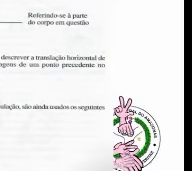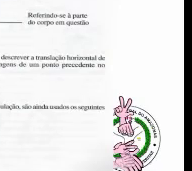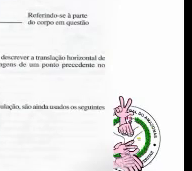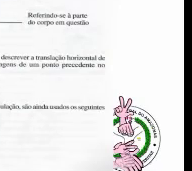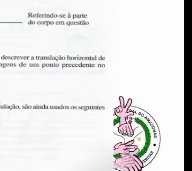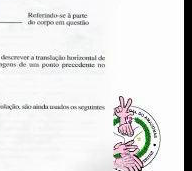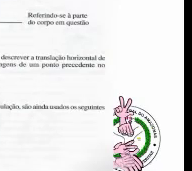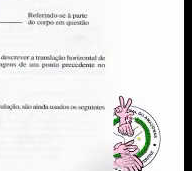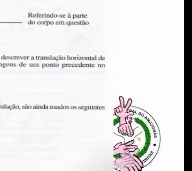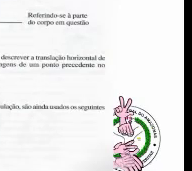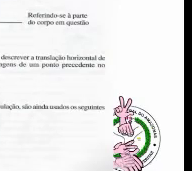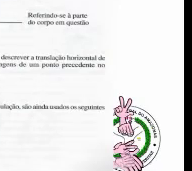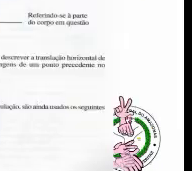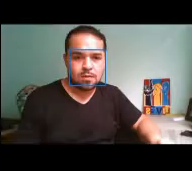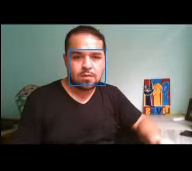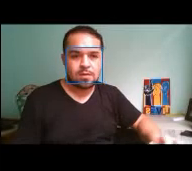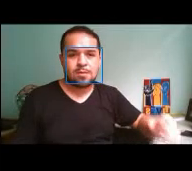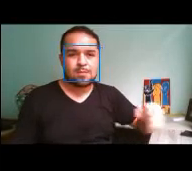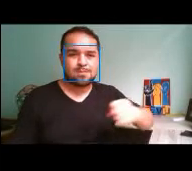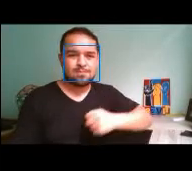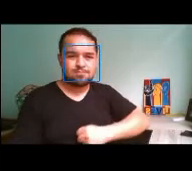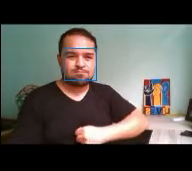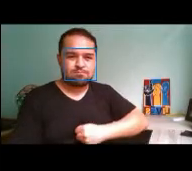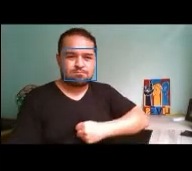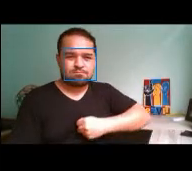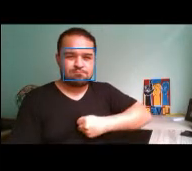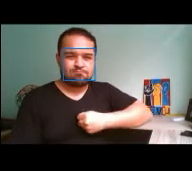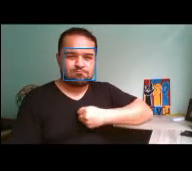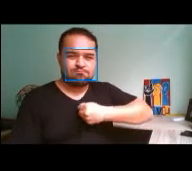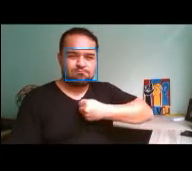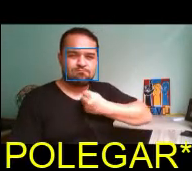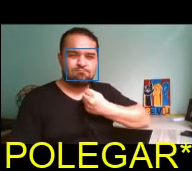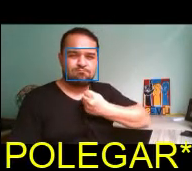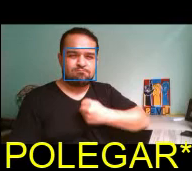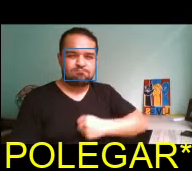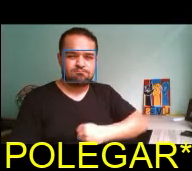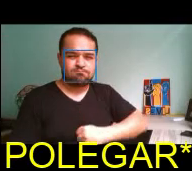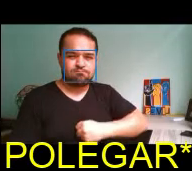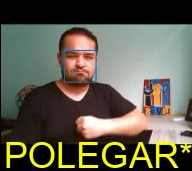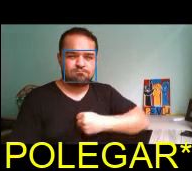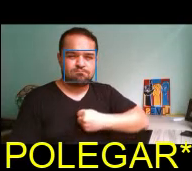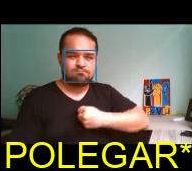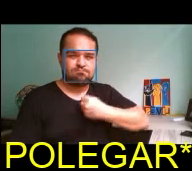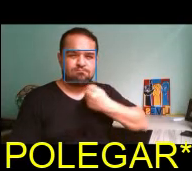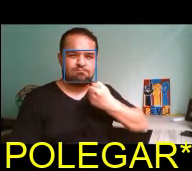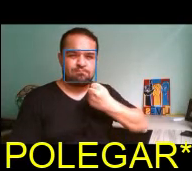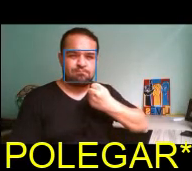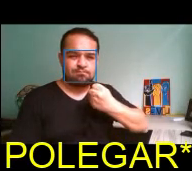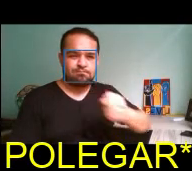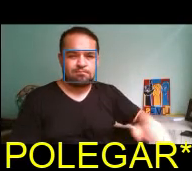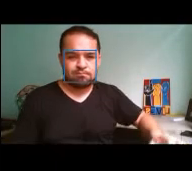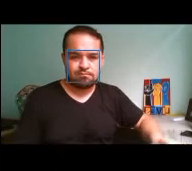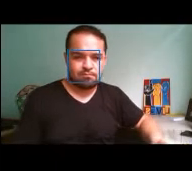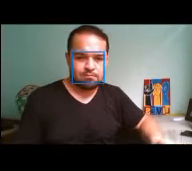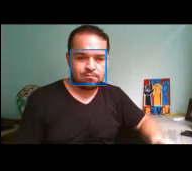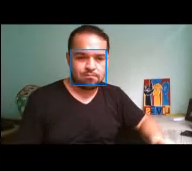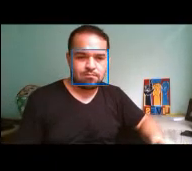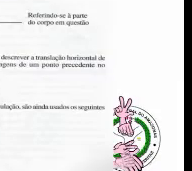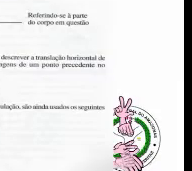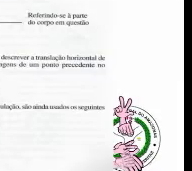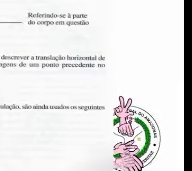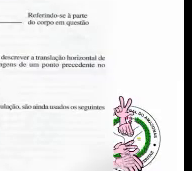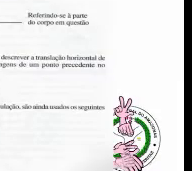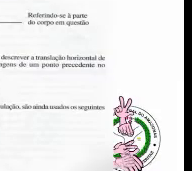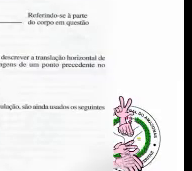quem vai tocar são os dedos ali, né? É o dedo indicador que vai tocar ali. Mas a direção é a